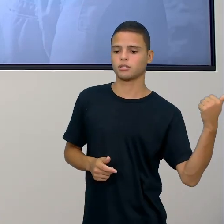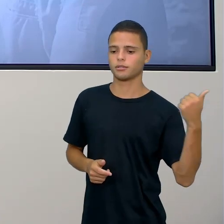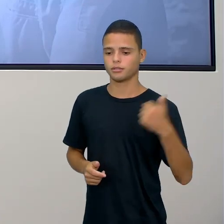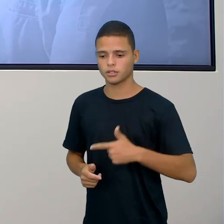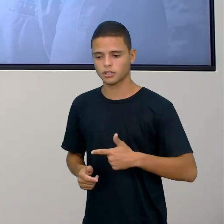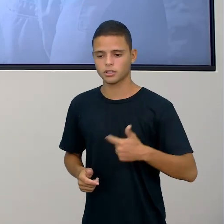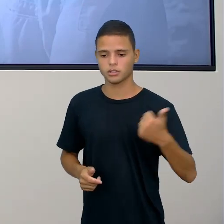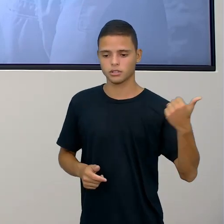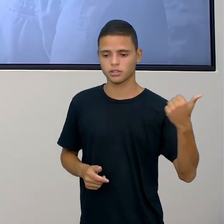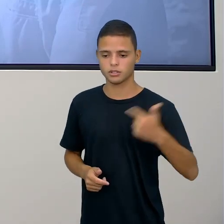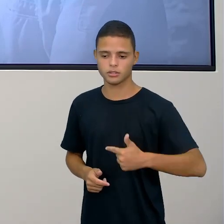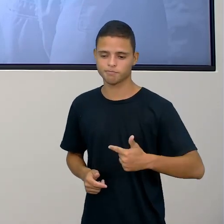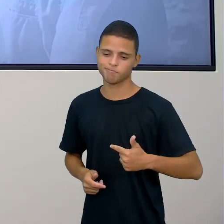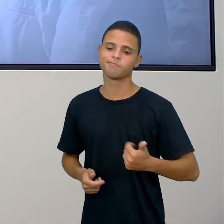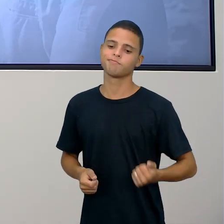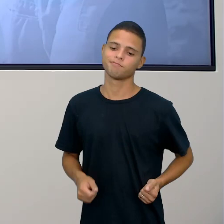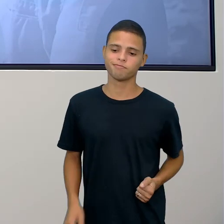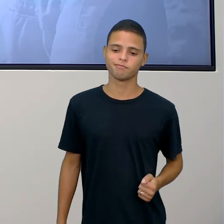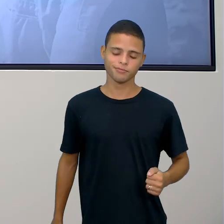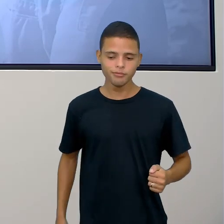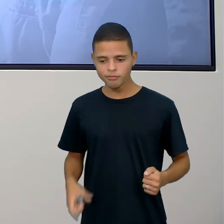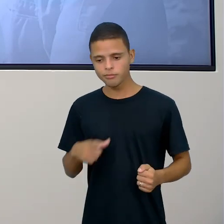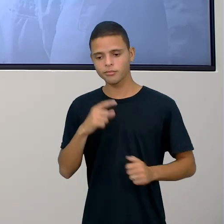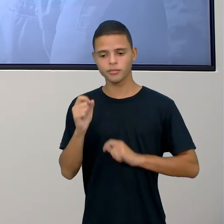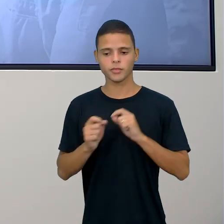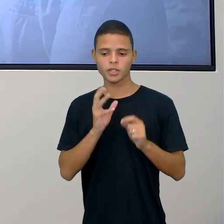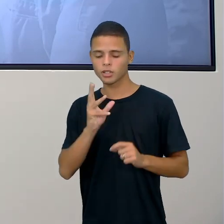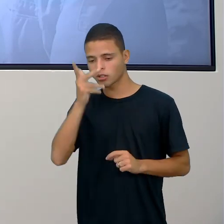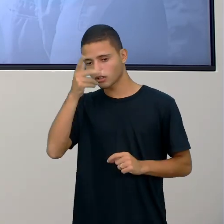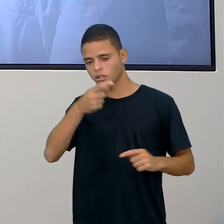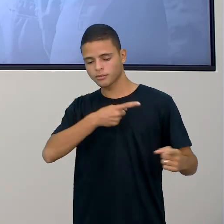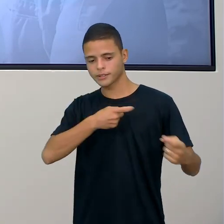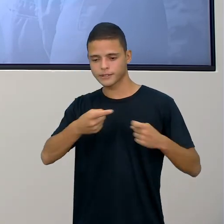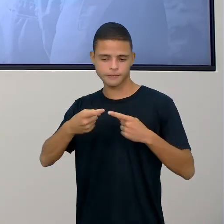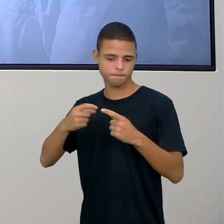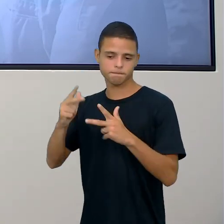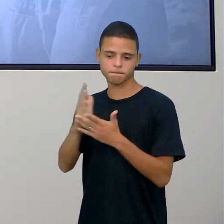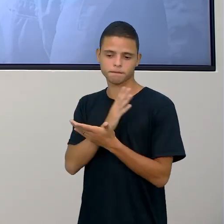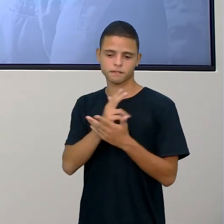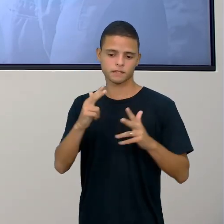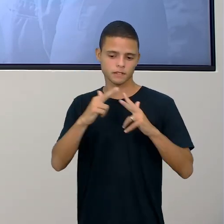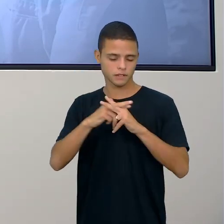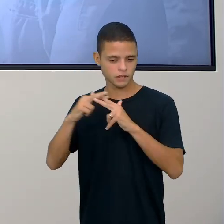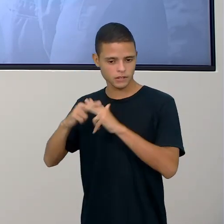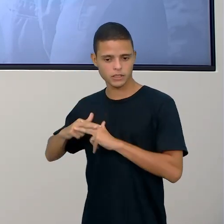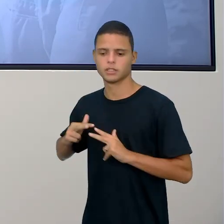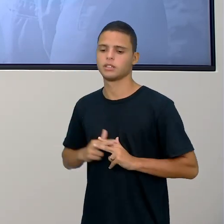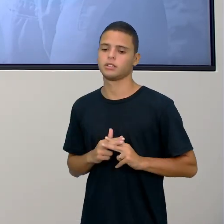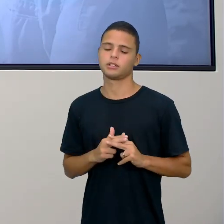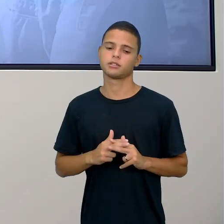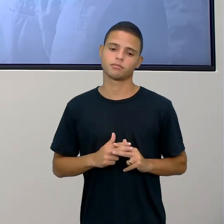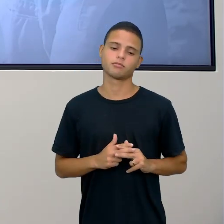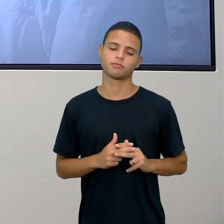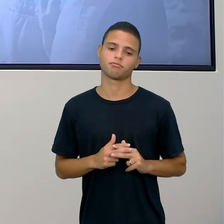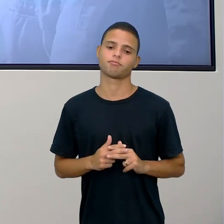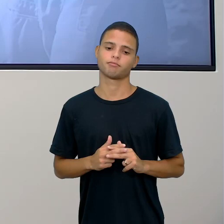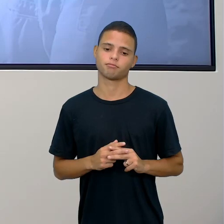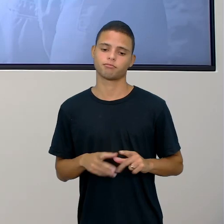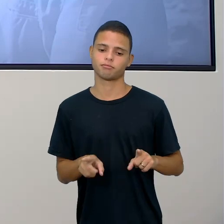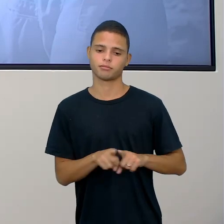tendo como consequência as guerras e os conflitos armados, e que também está implicado aí